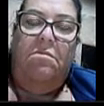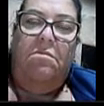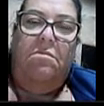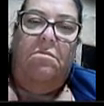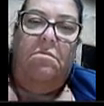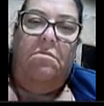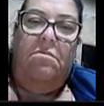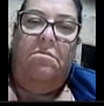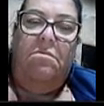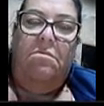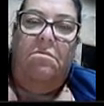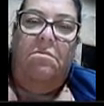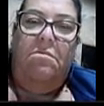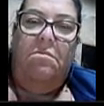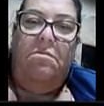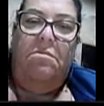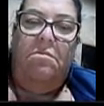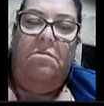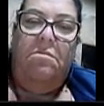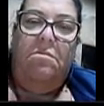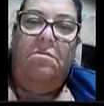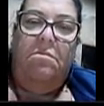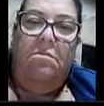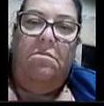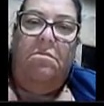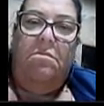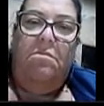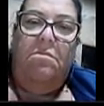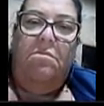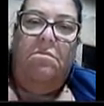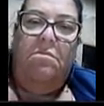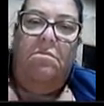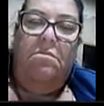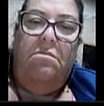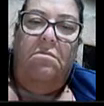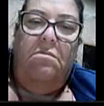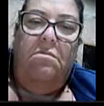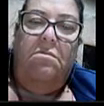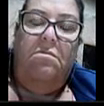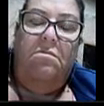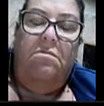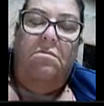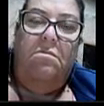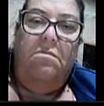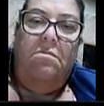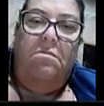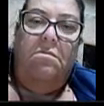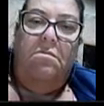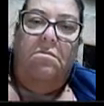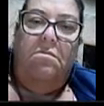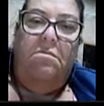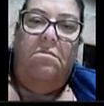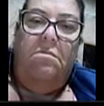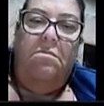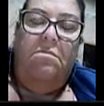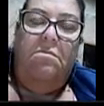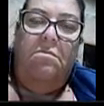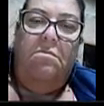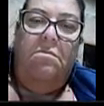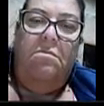muito marcado, que era um menino de 15 anos, que não sabia ler e escrever absolutamente nada,